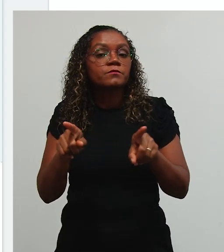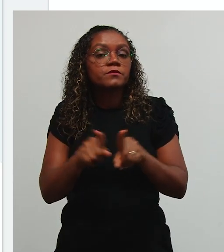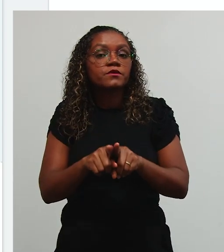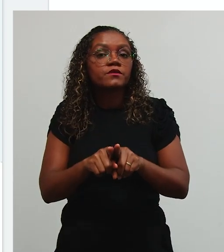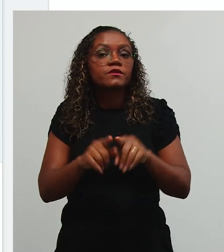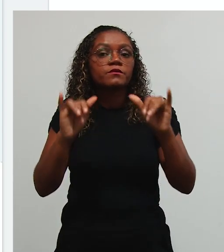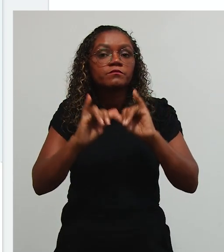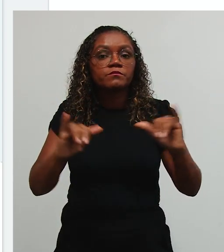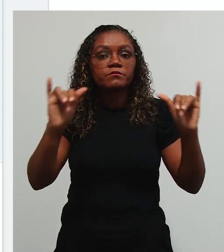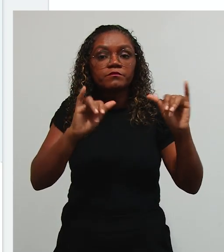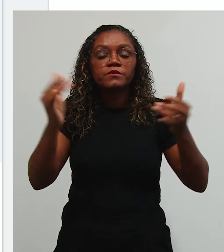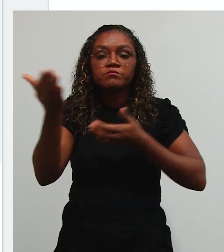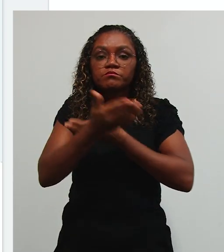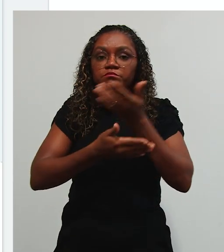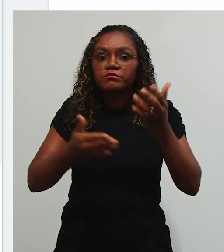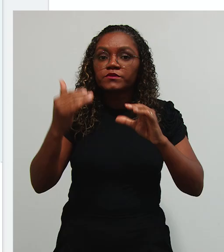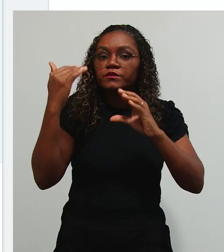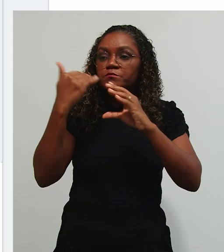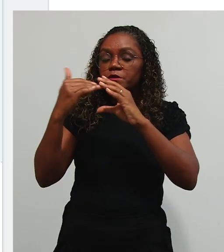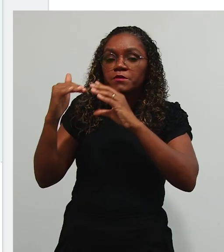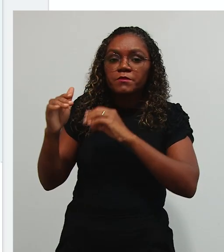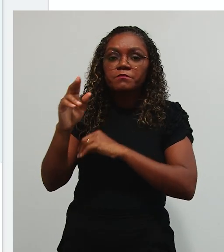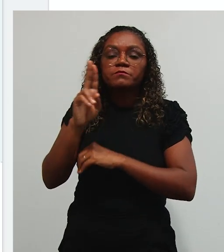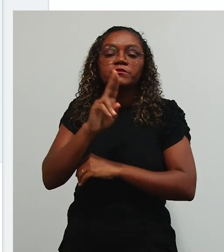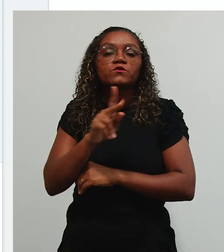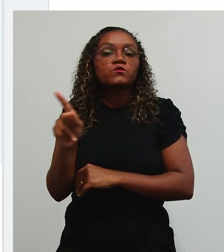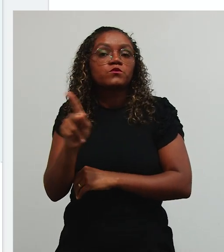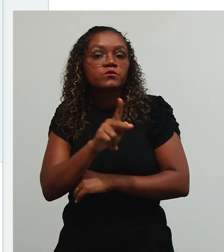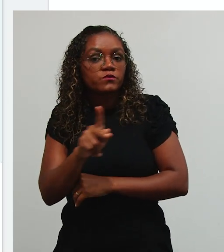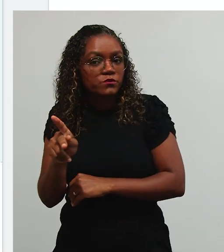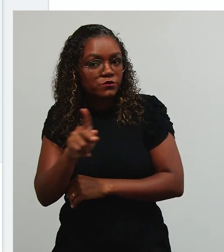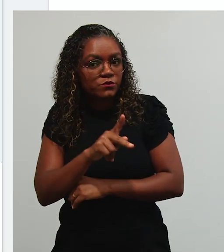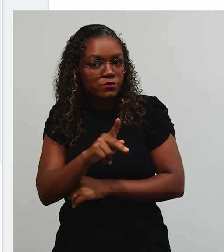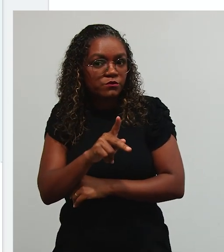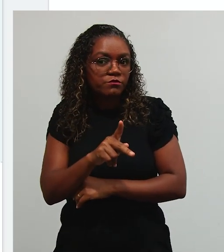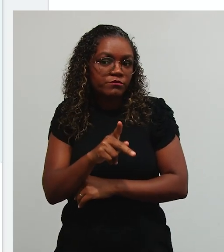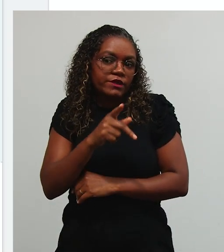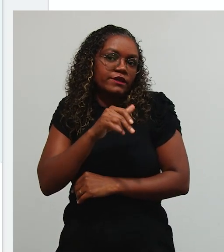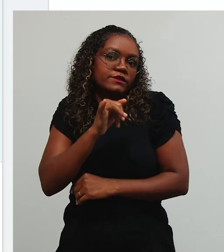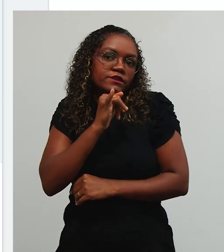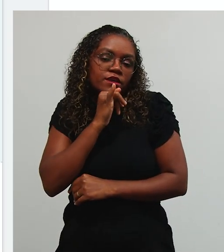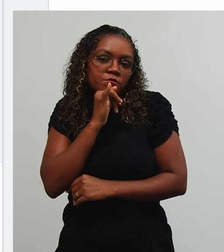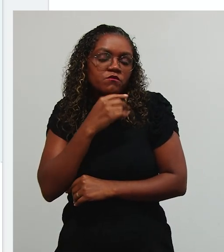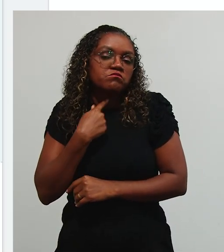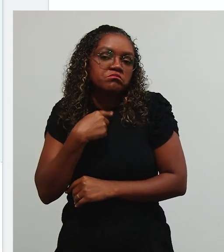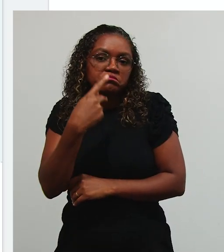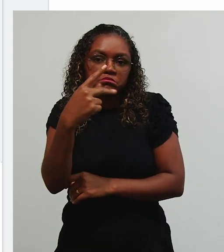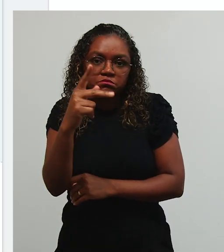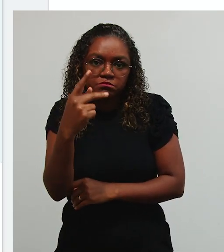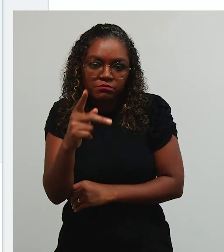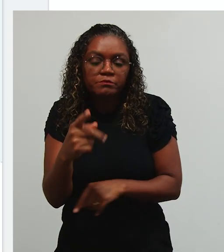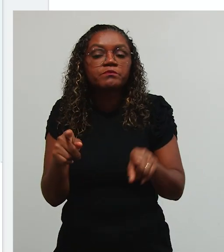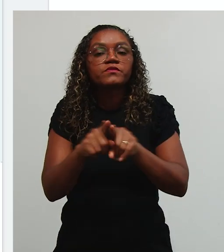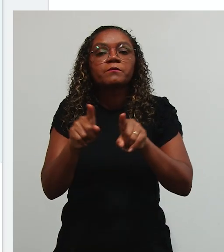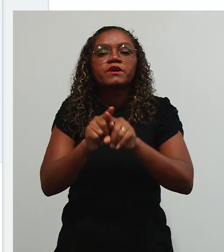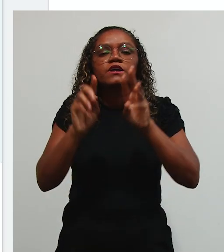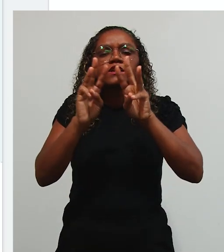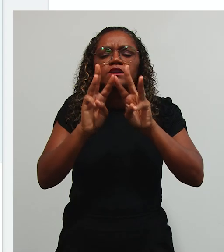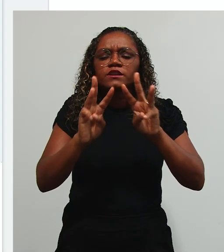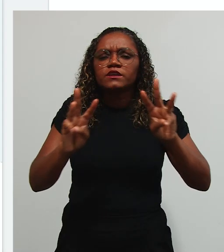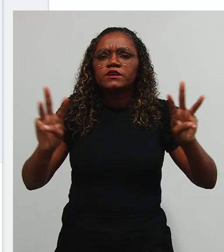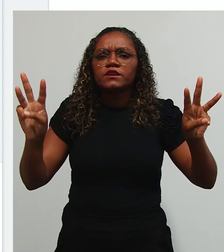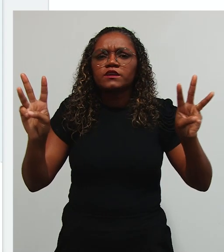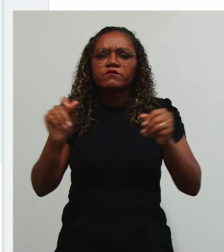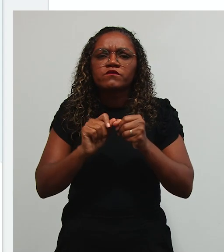compartilhamos com os demais professores ou, no caso, com quem você tenha interesse de compartilhar. Já vimos como gera um link do site para